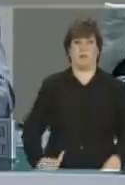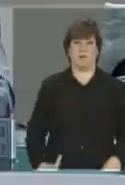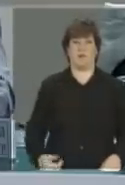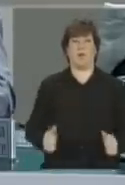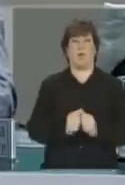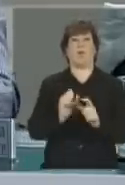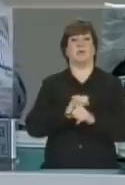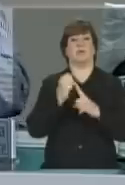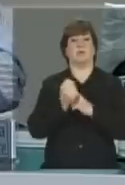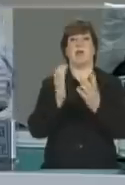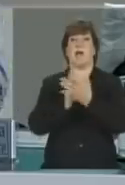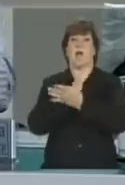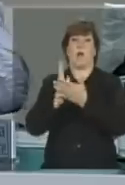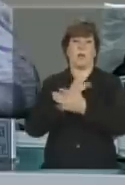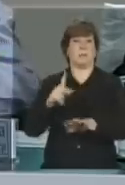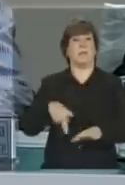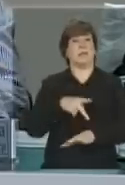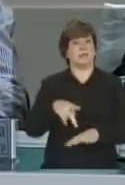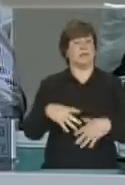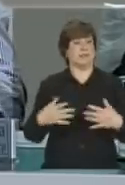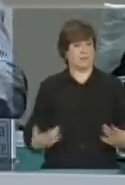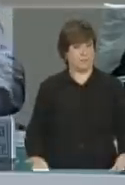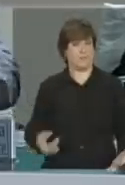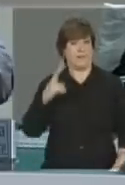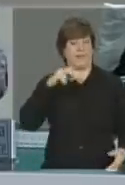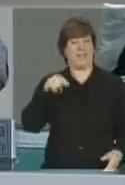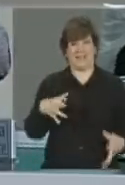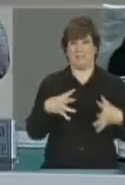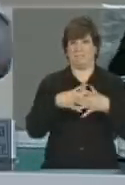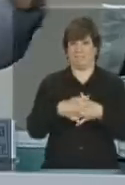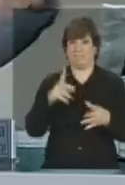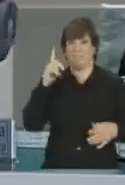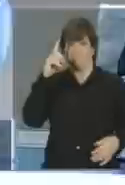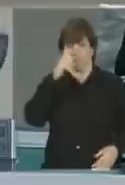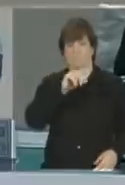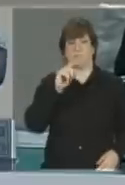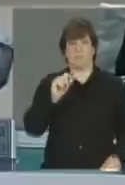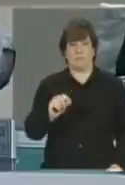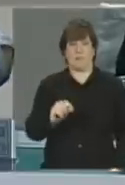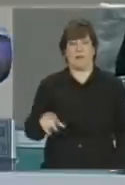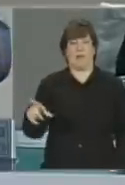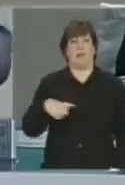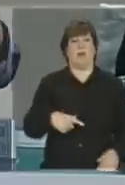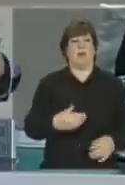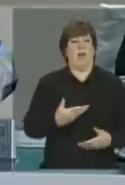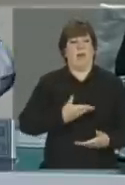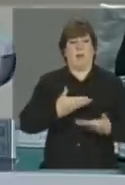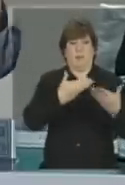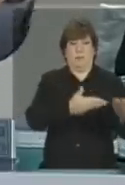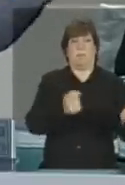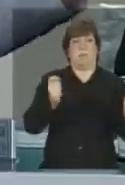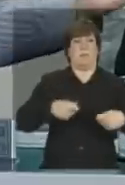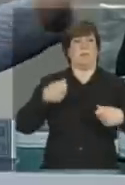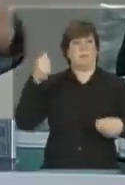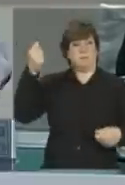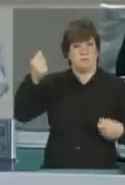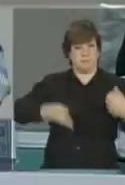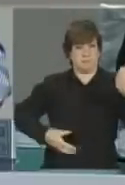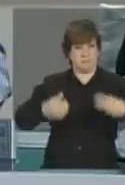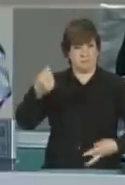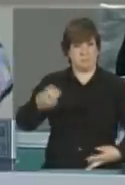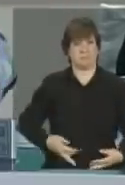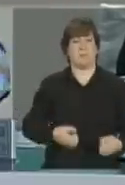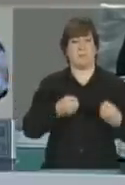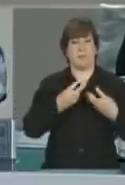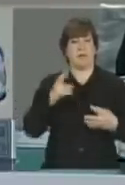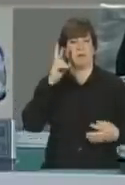países. Então, veja a complexidade, quando nós estamos falando, e o Bessman poderá ilustrar isso bem, em função do debate que nós tivemos